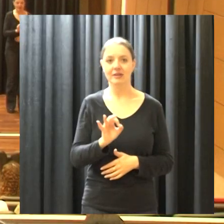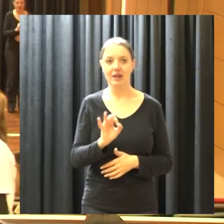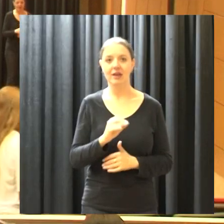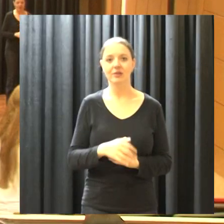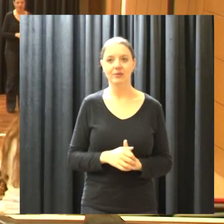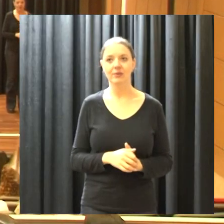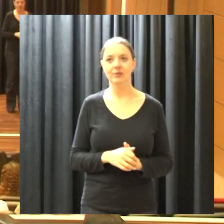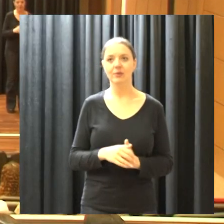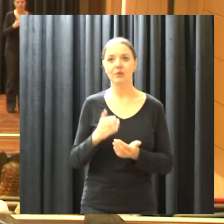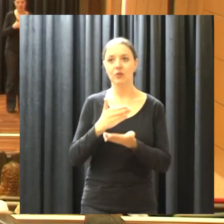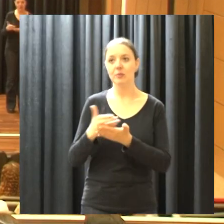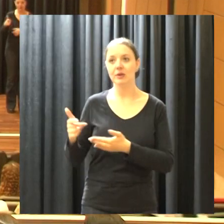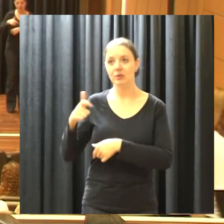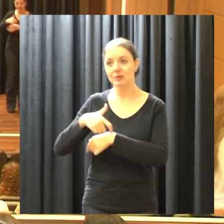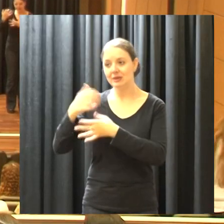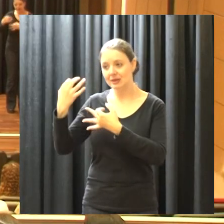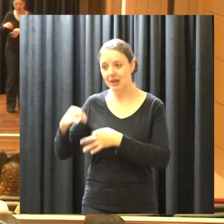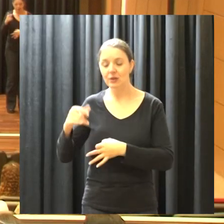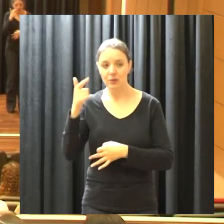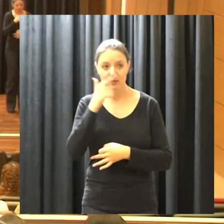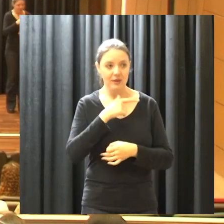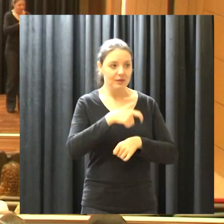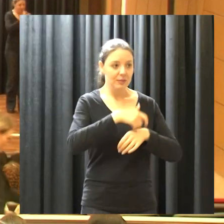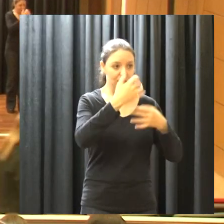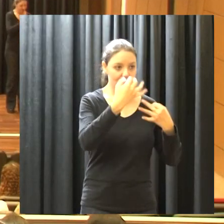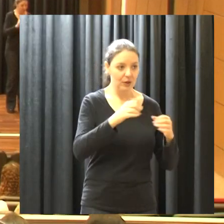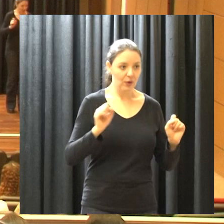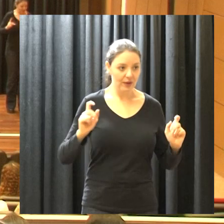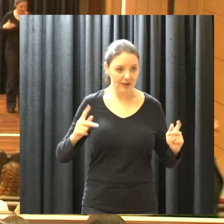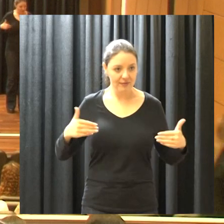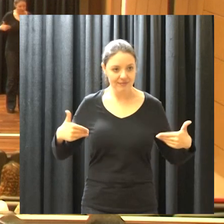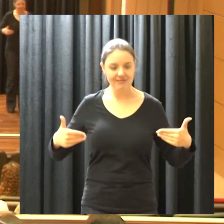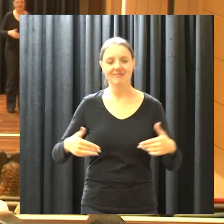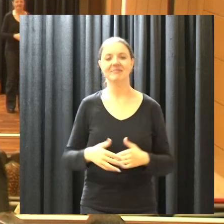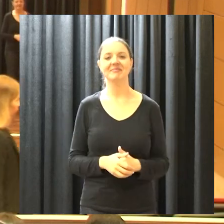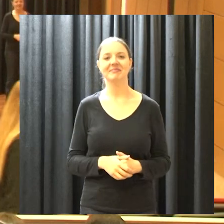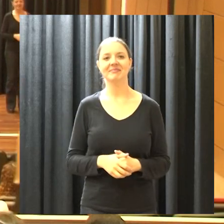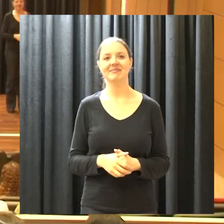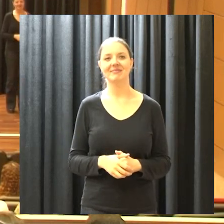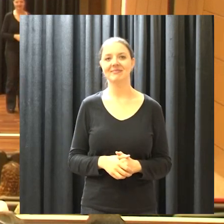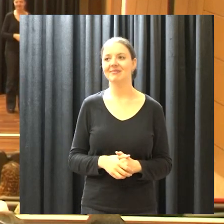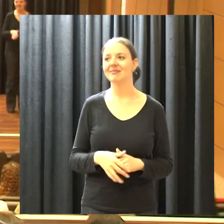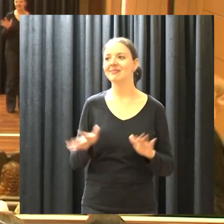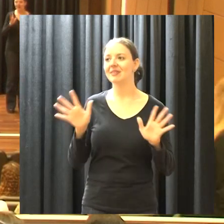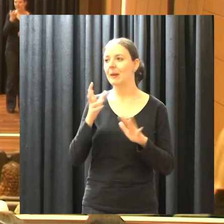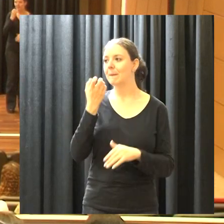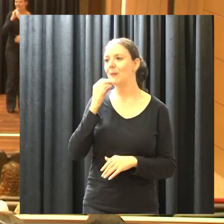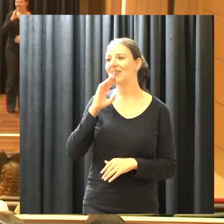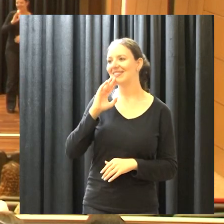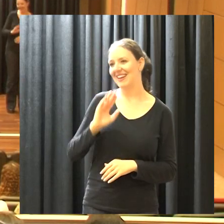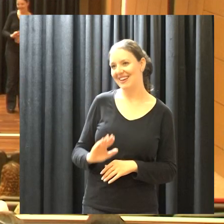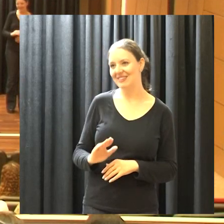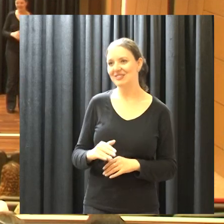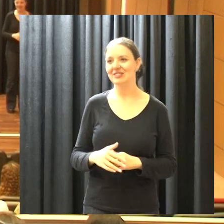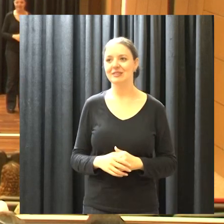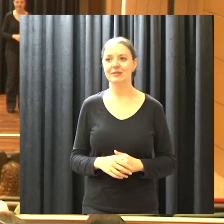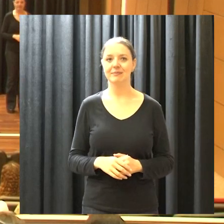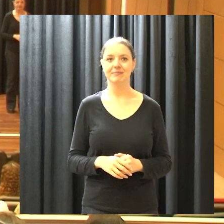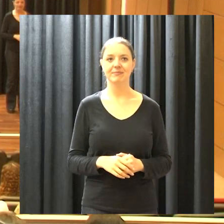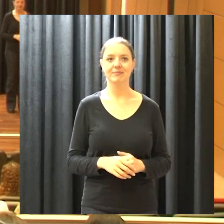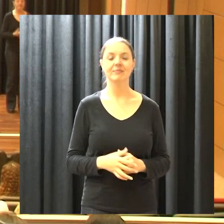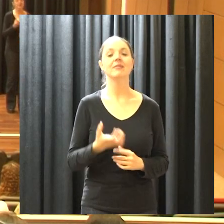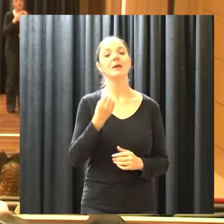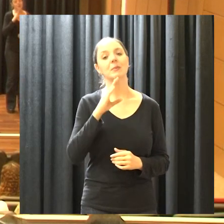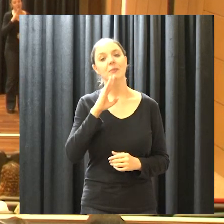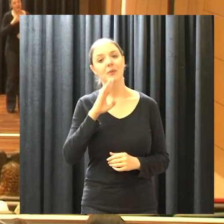gente consegue corresponder o tempo, tá bom? Tá. Então, gente, boa tarde. Boa